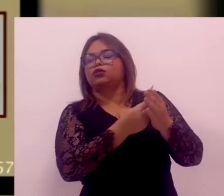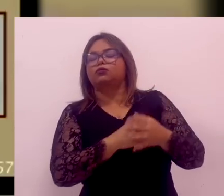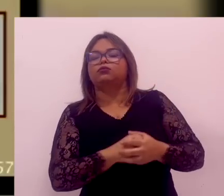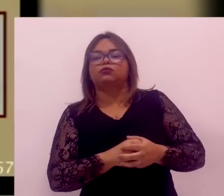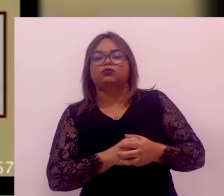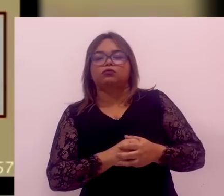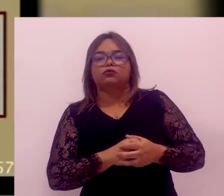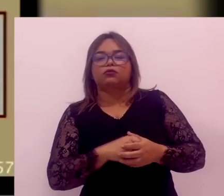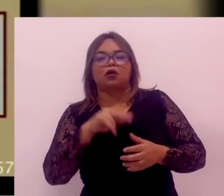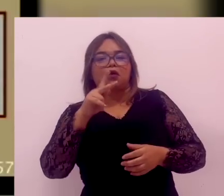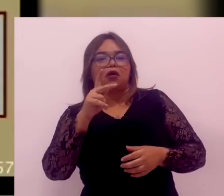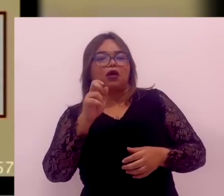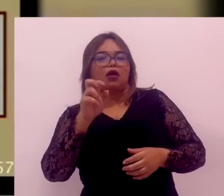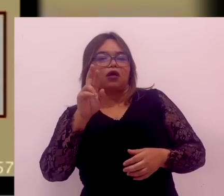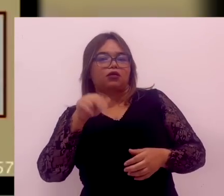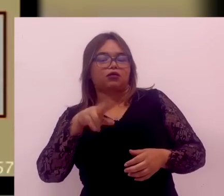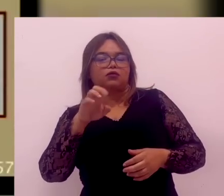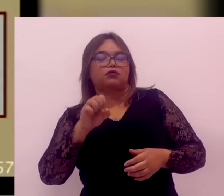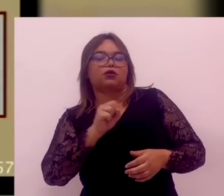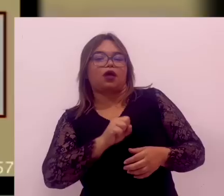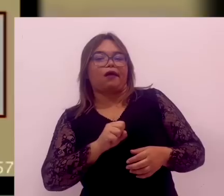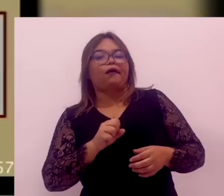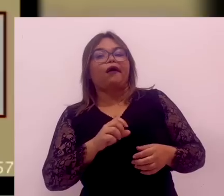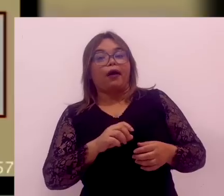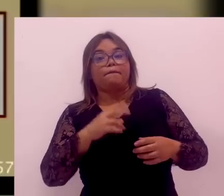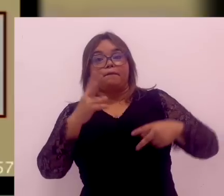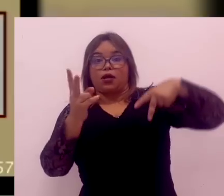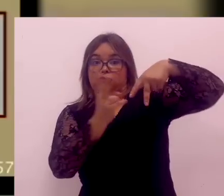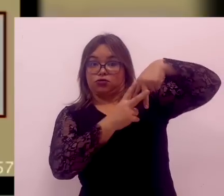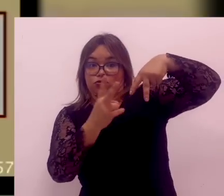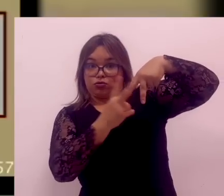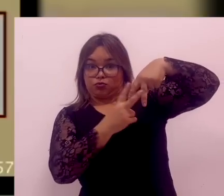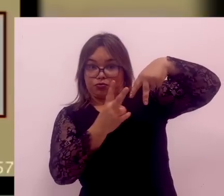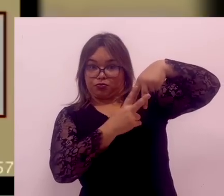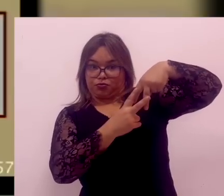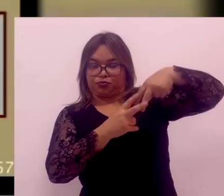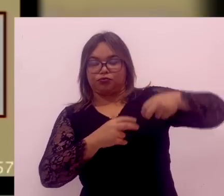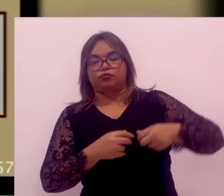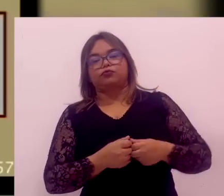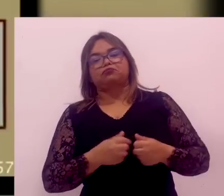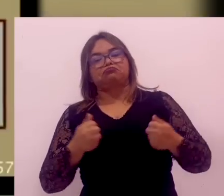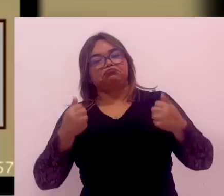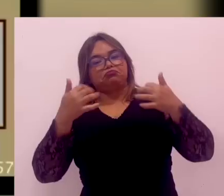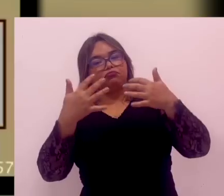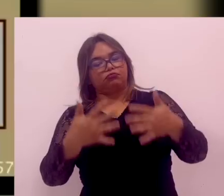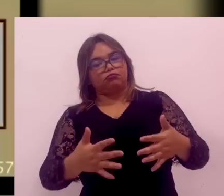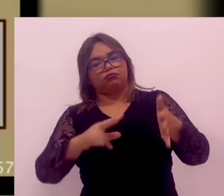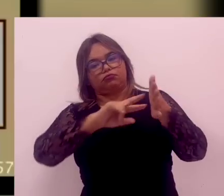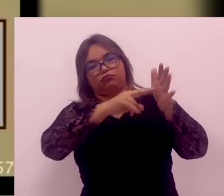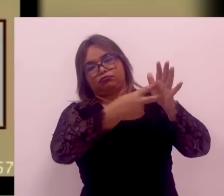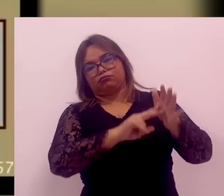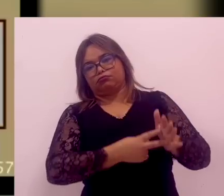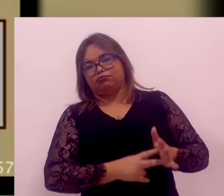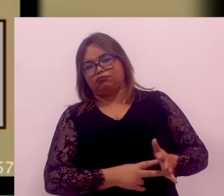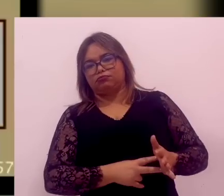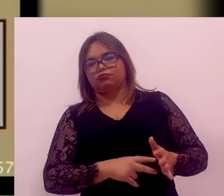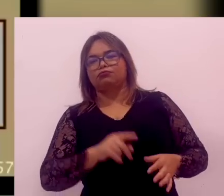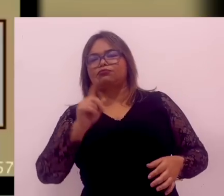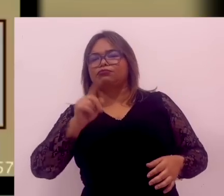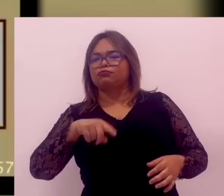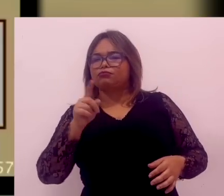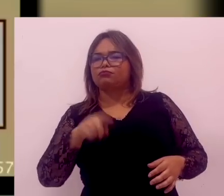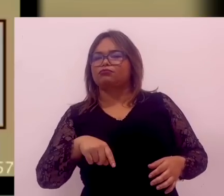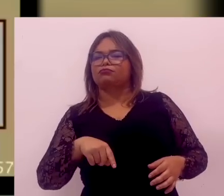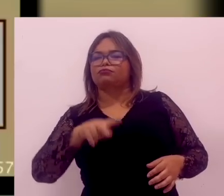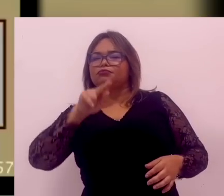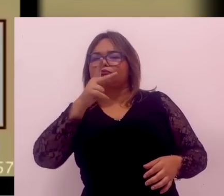herméticos. Hermes, filho de Mes, filho de Cão, lá do princípio. Mas nós não temos tempo para falar